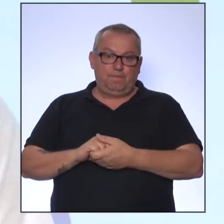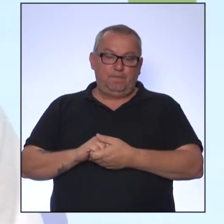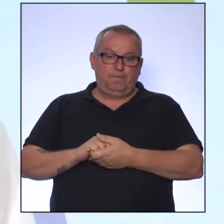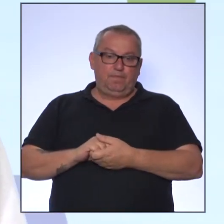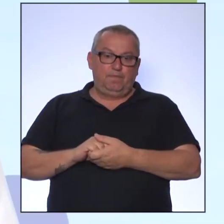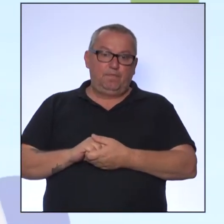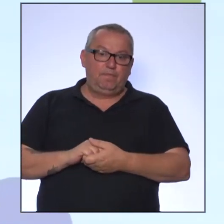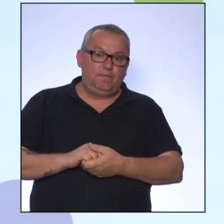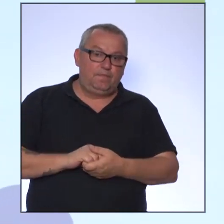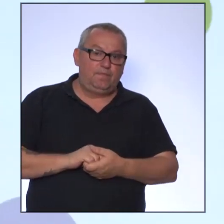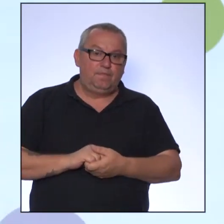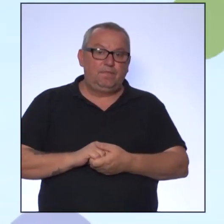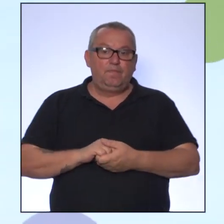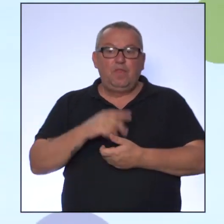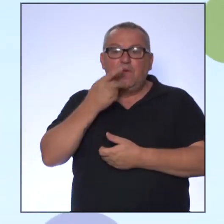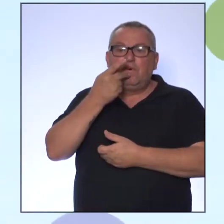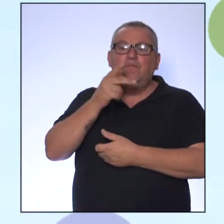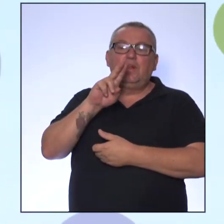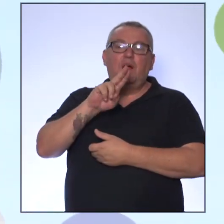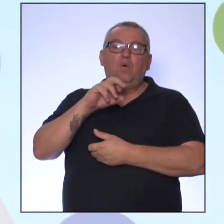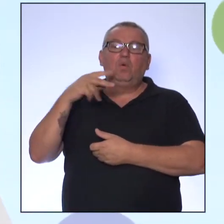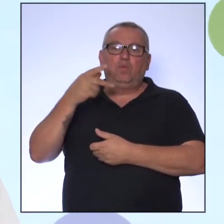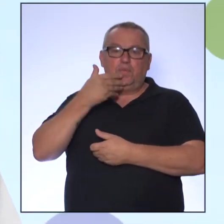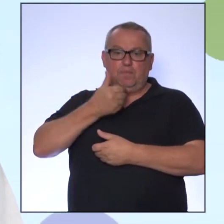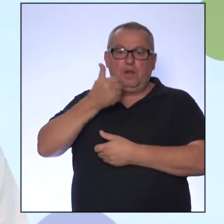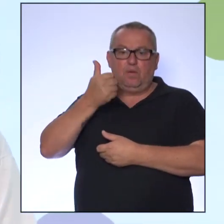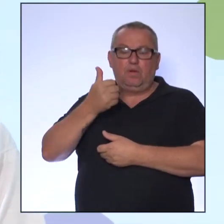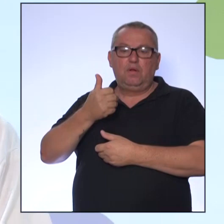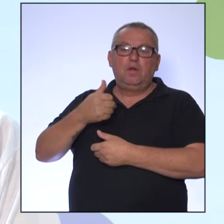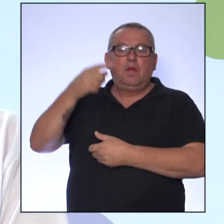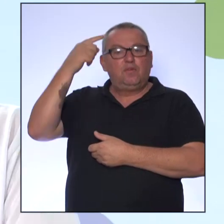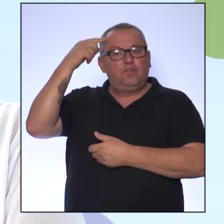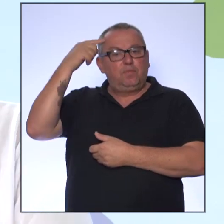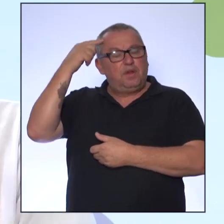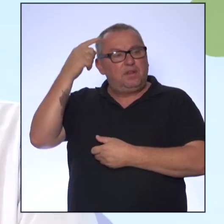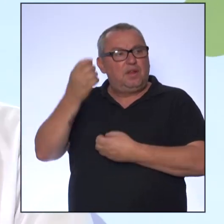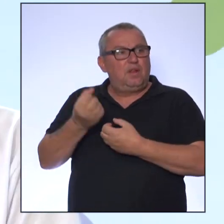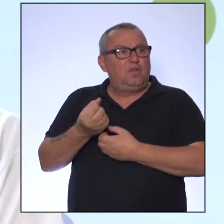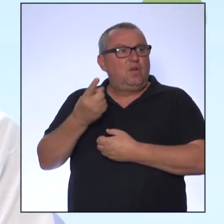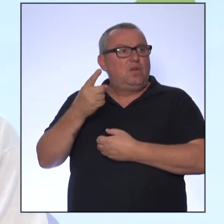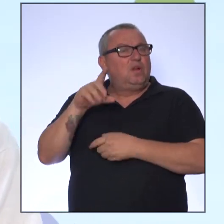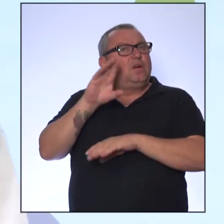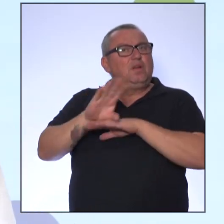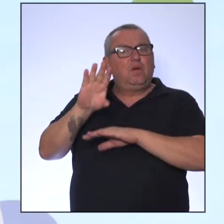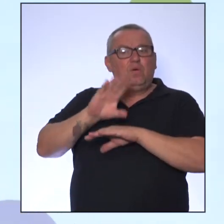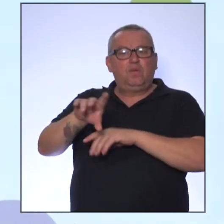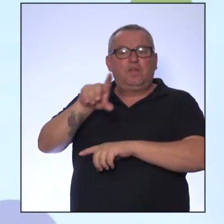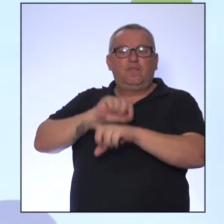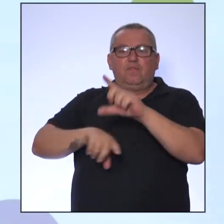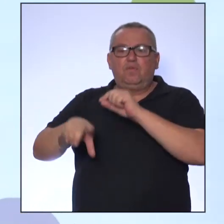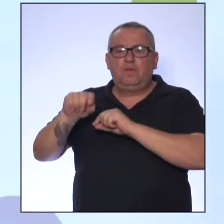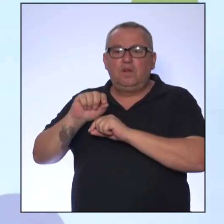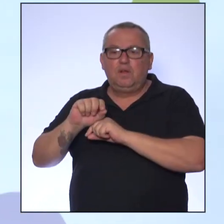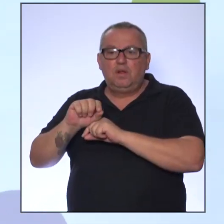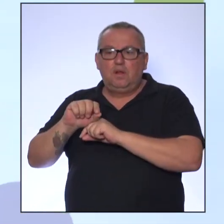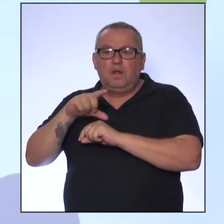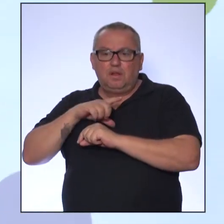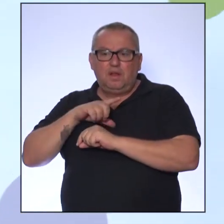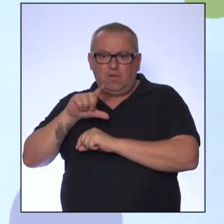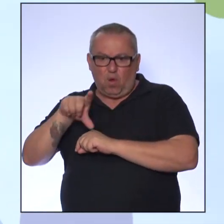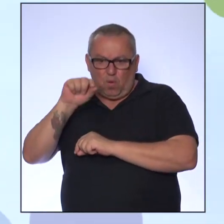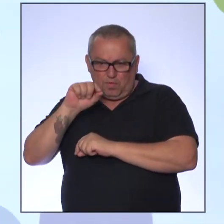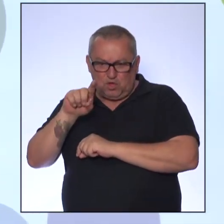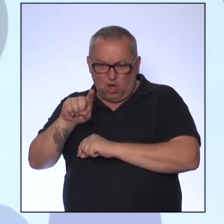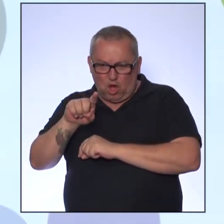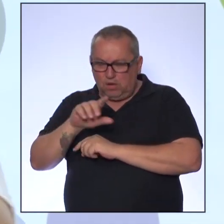Vamos falar um pouquinho melhor dos cursos da USP, então. A gente pensa, né, nossa, que curso eu vou escolher? Tem poucas opções? Não. Só